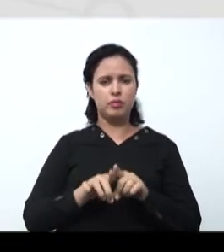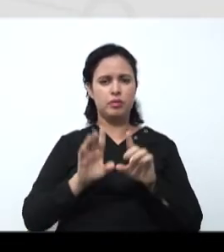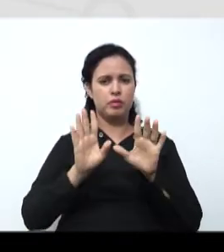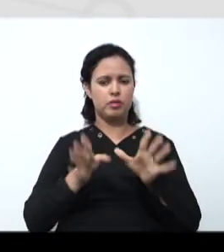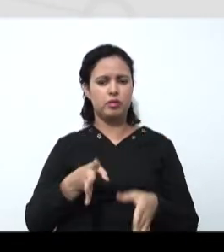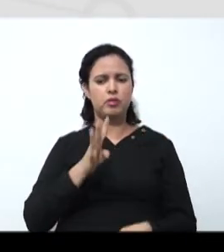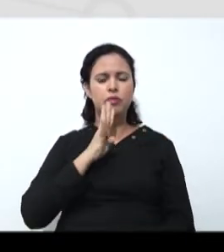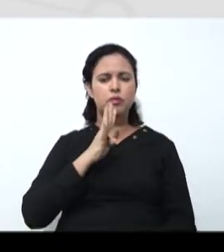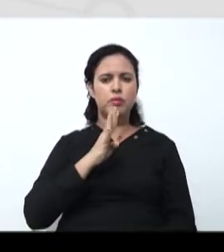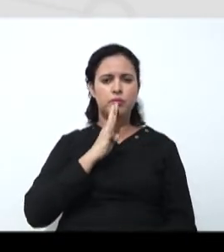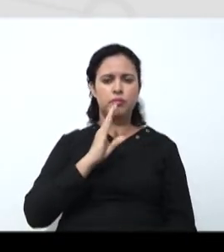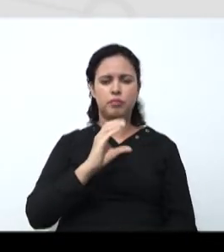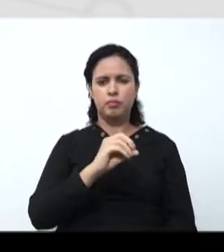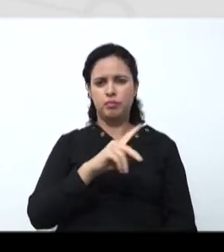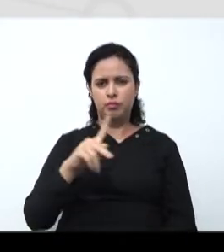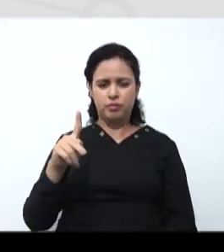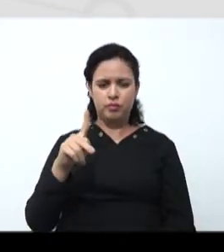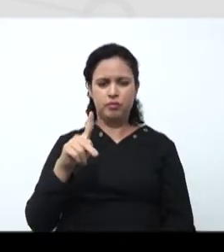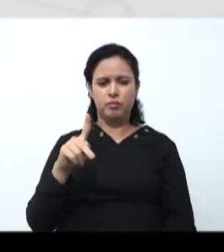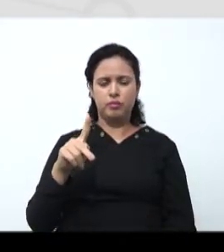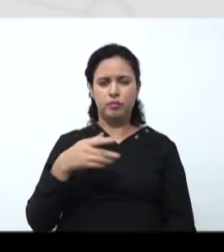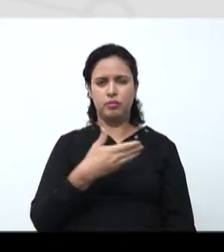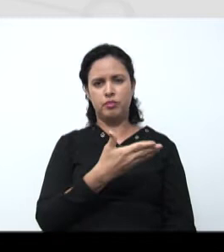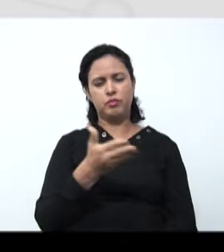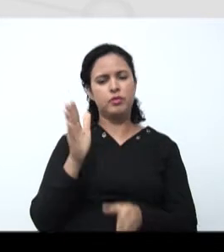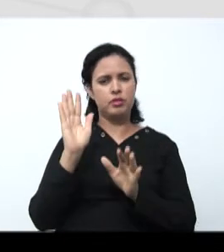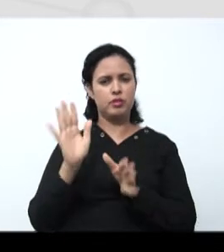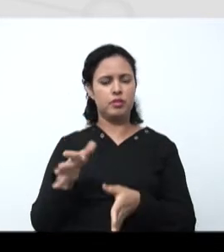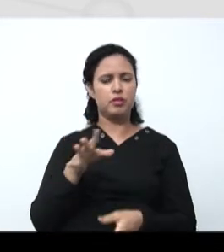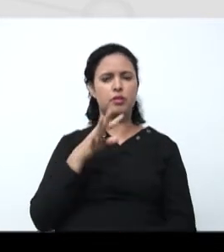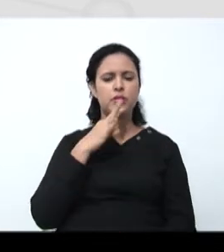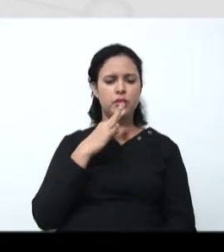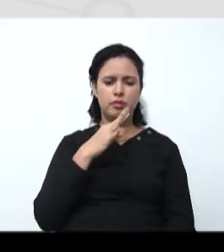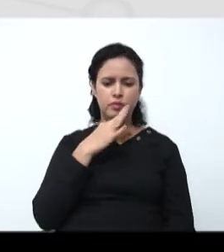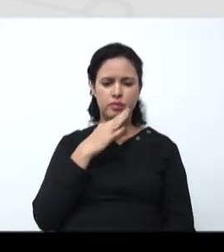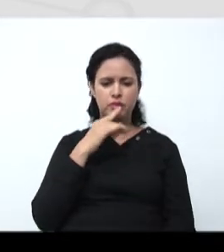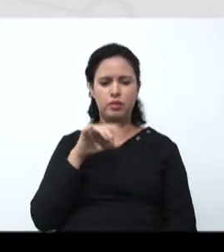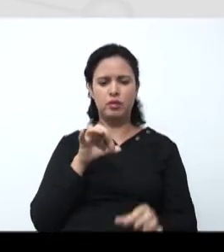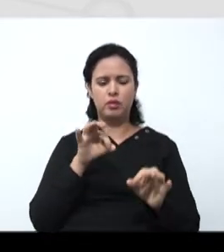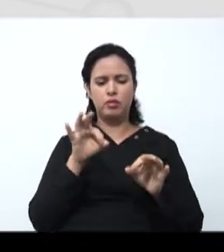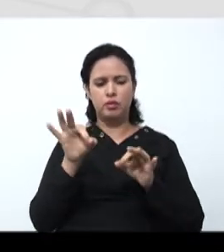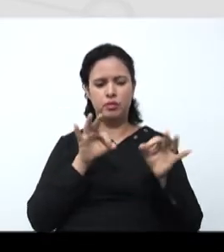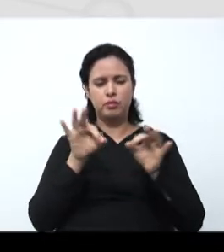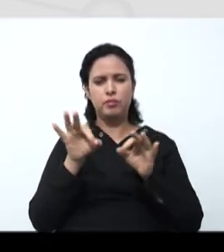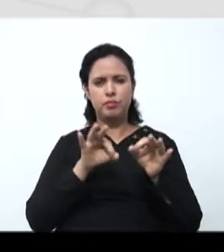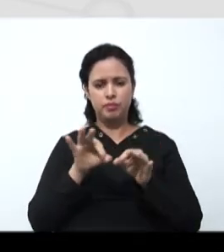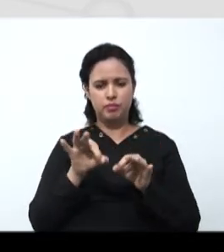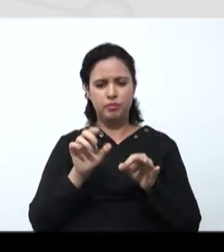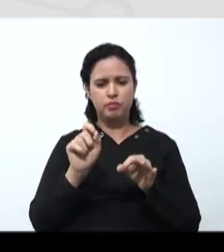as cooperativas. Vocês, mais que ninguém, já conhecem o que é cooperativa. É uma organização